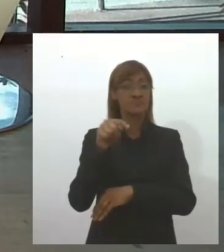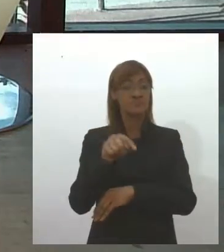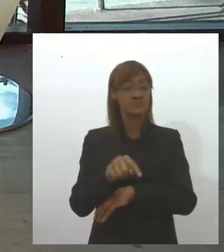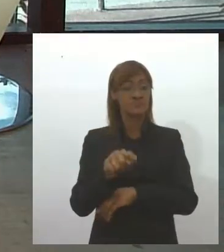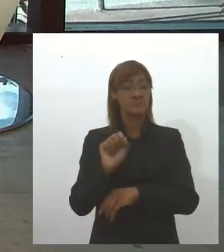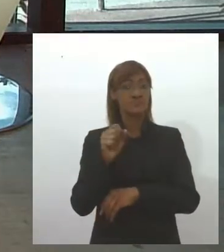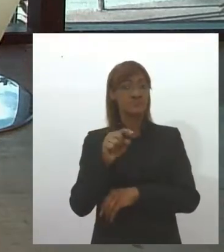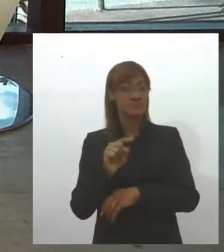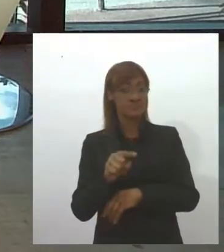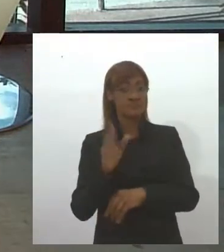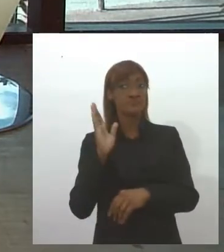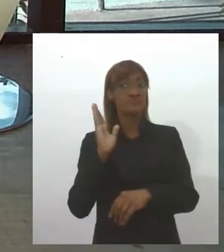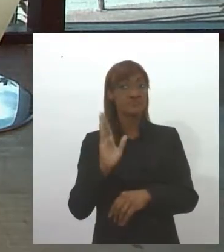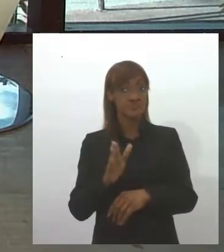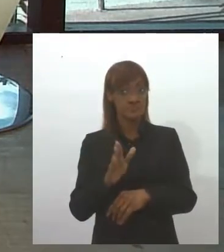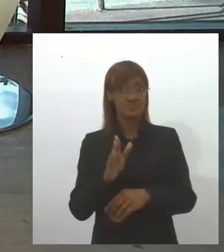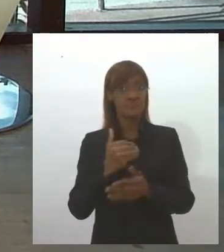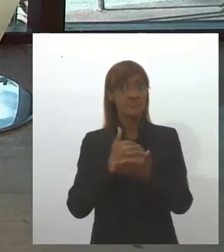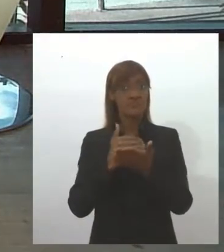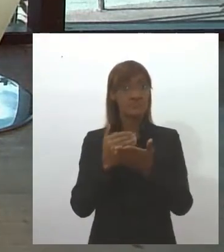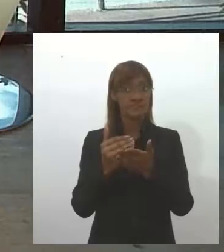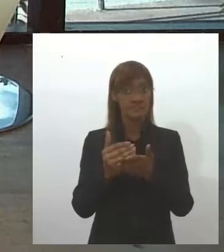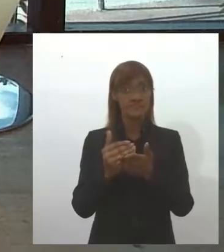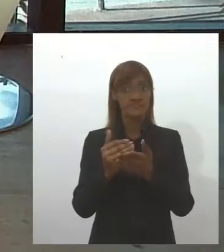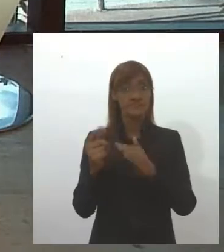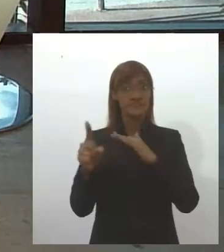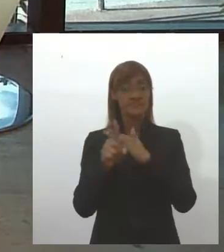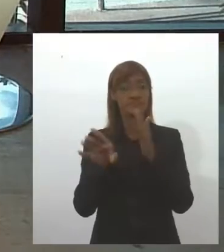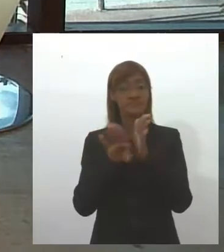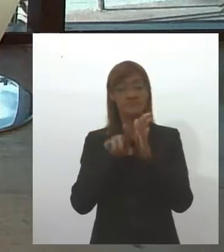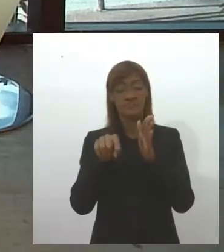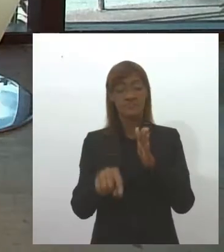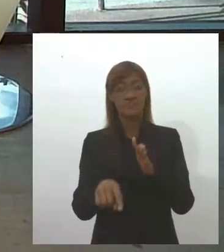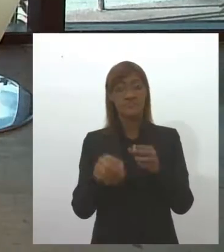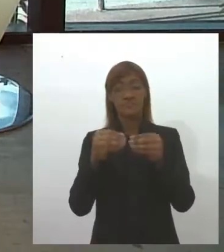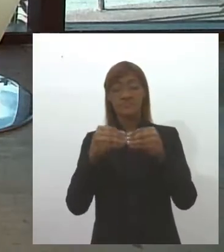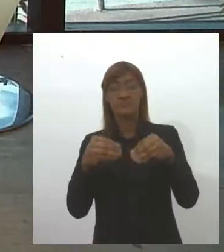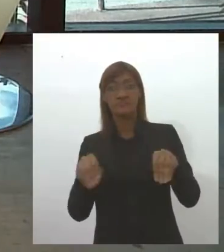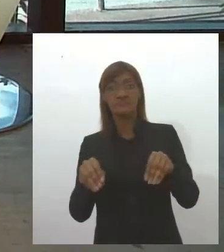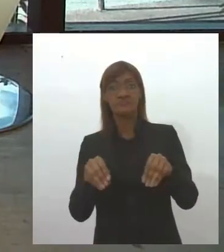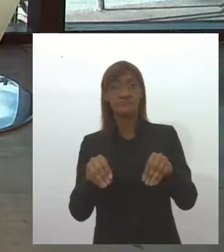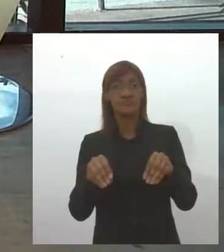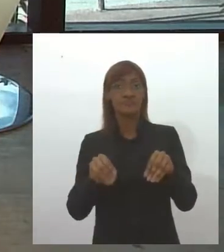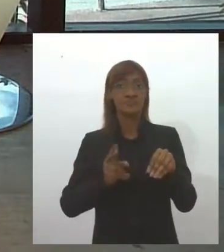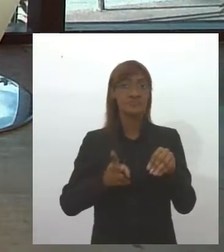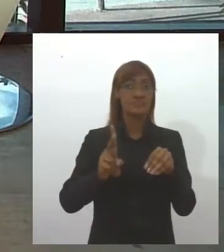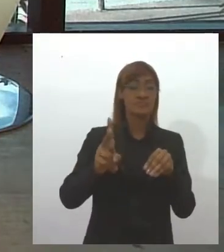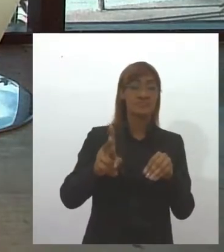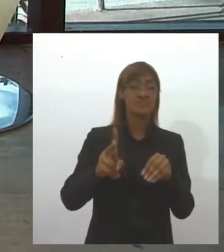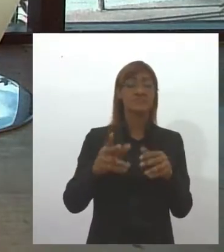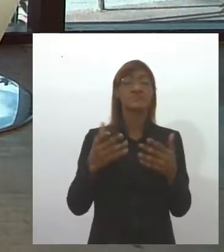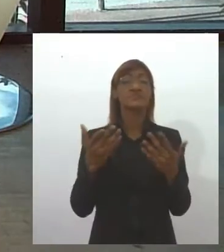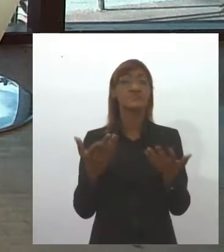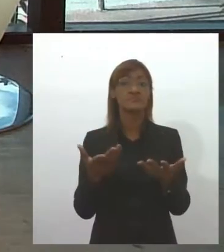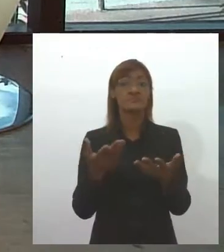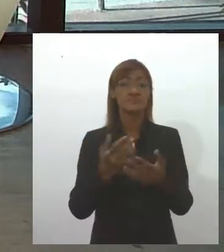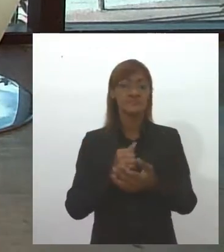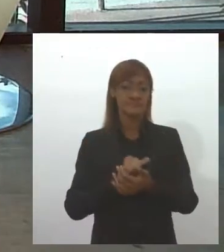está dando aí para recuperar os prejuízos causados pela pandemia ou se é algo ainda distante essa